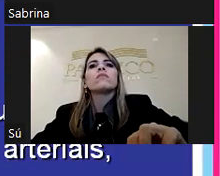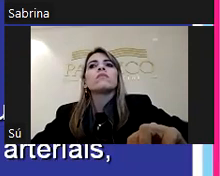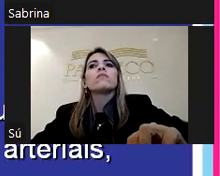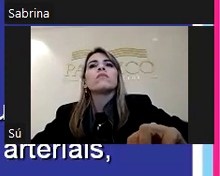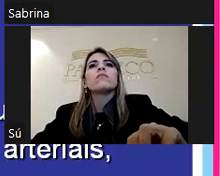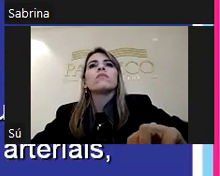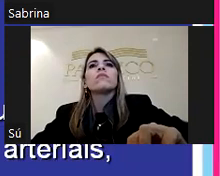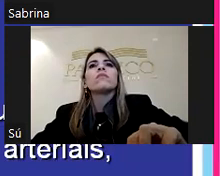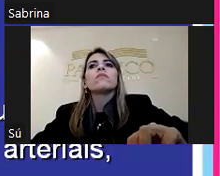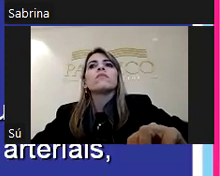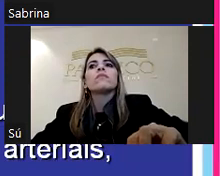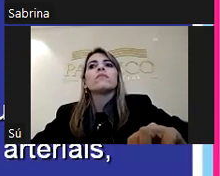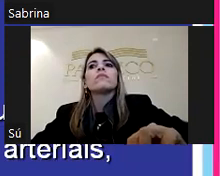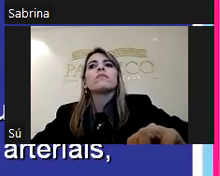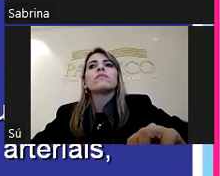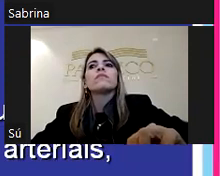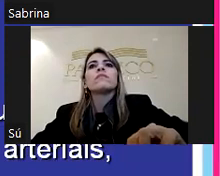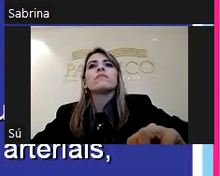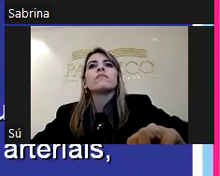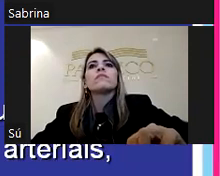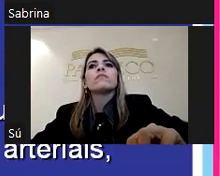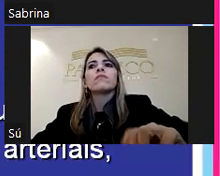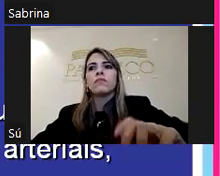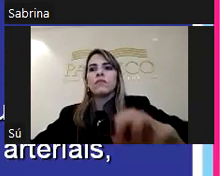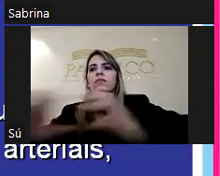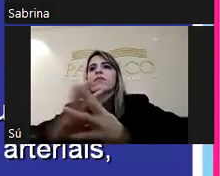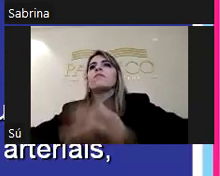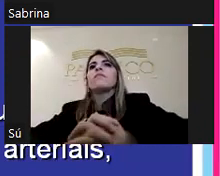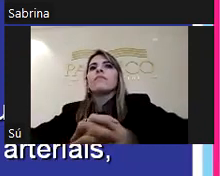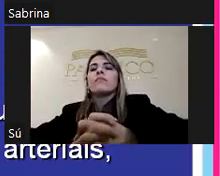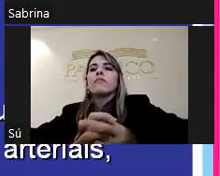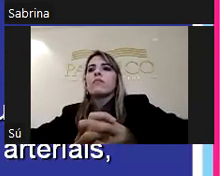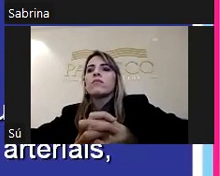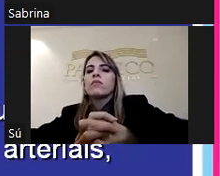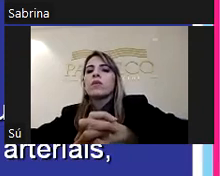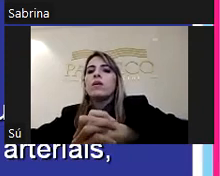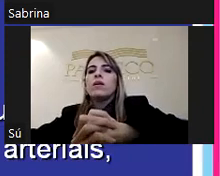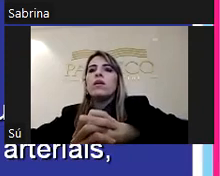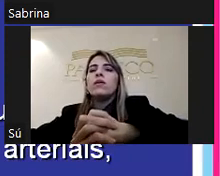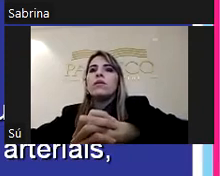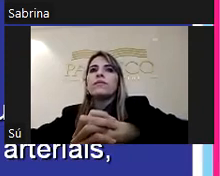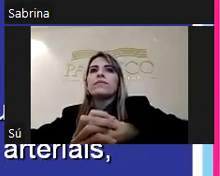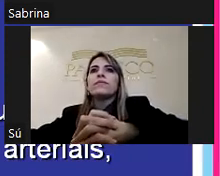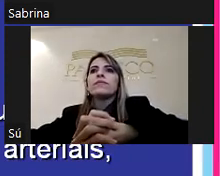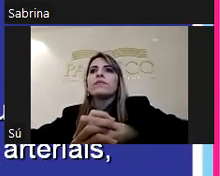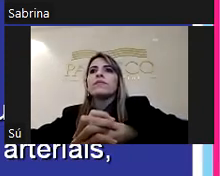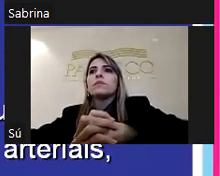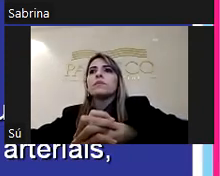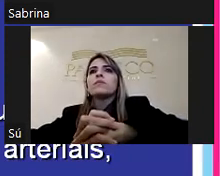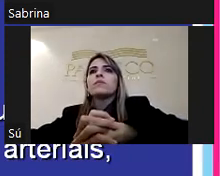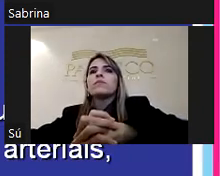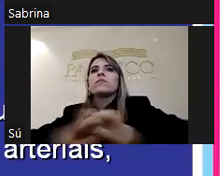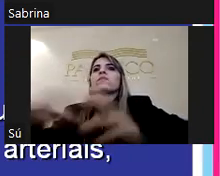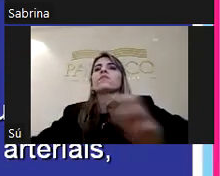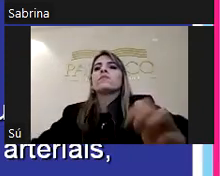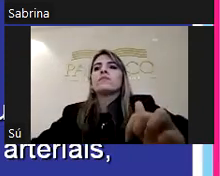ocasionada por um fenômeno de calcificação das túnicas arteriais. As túnicas arteriais elas estão ali naquela parte do corpo